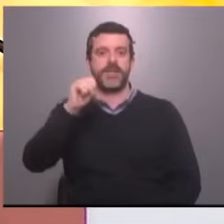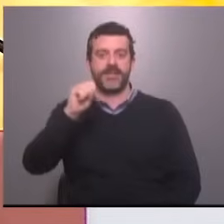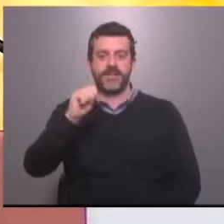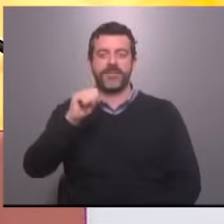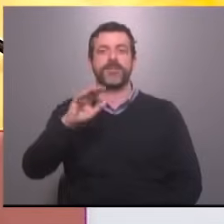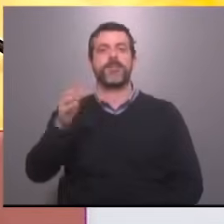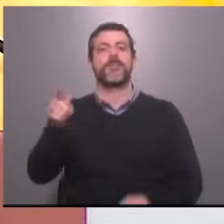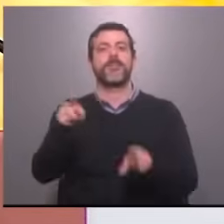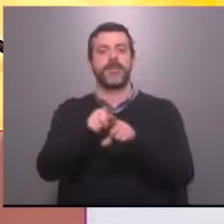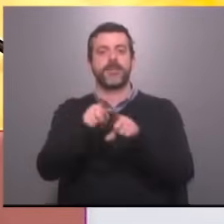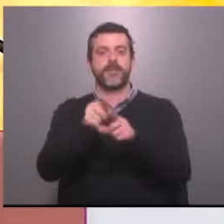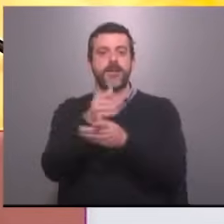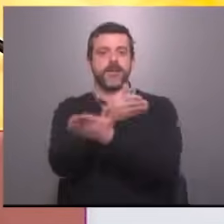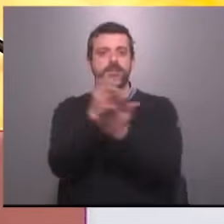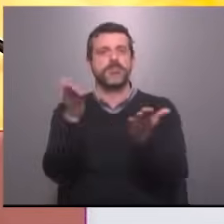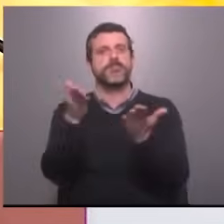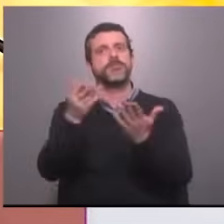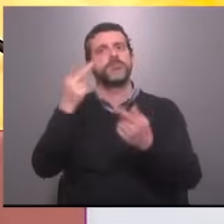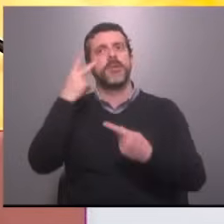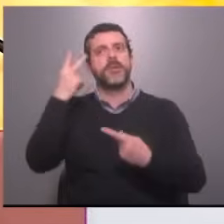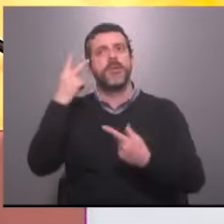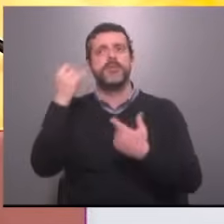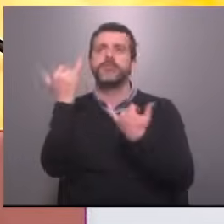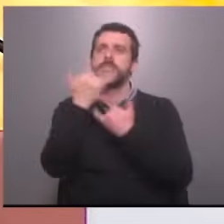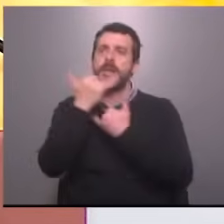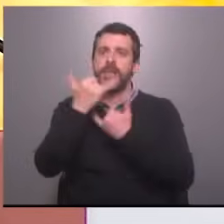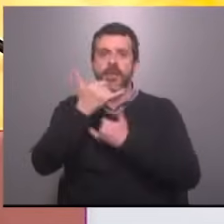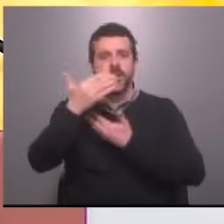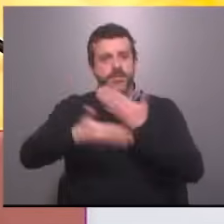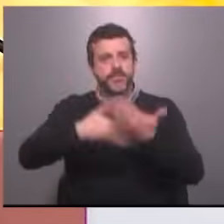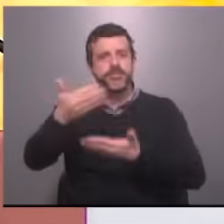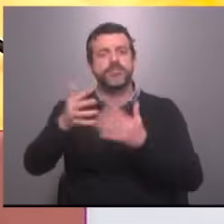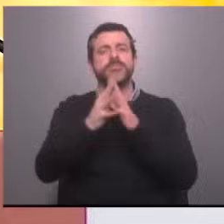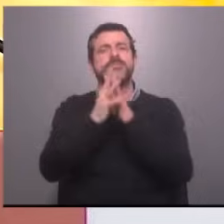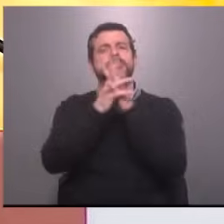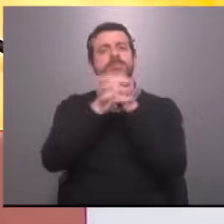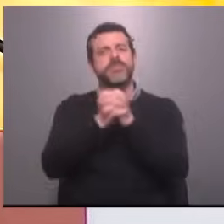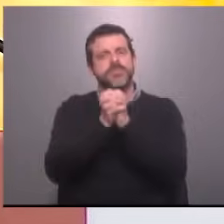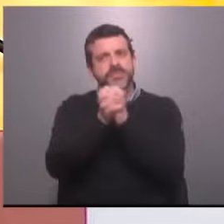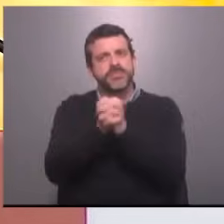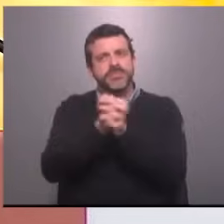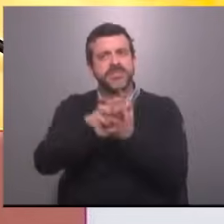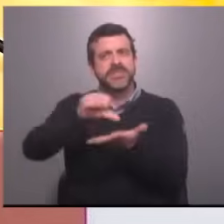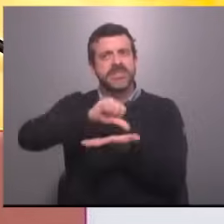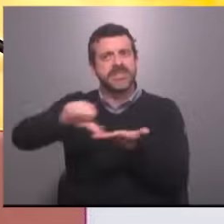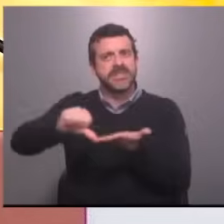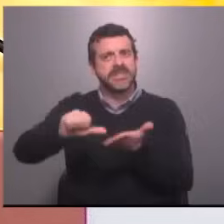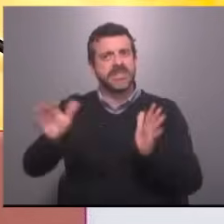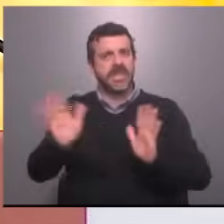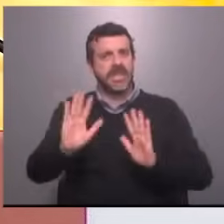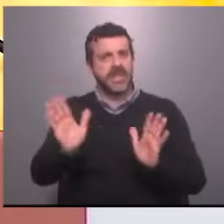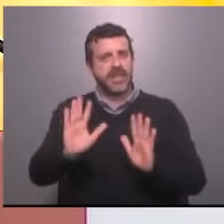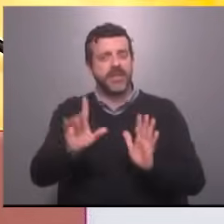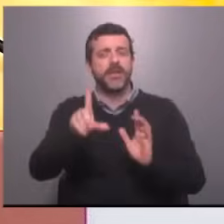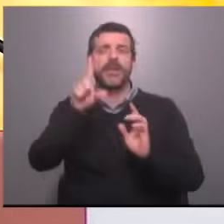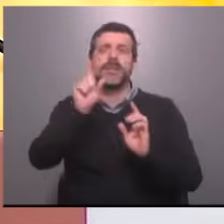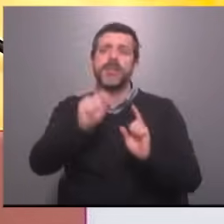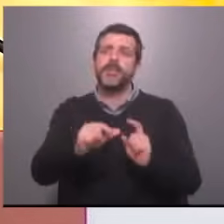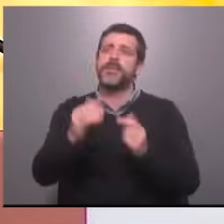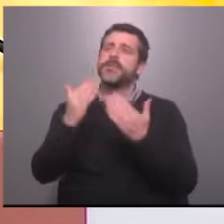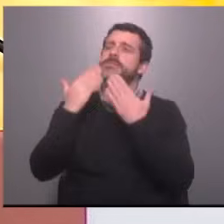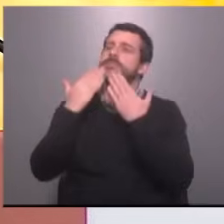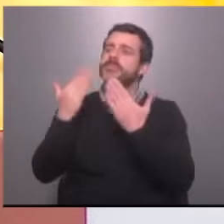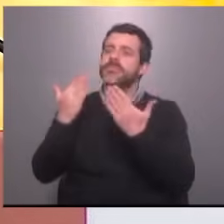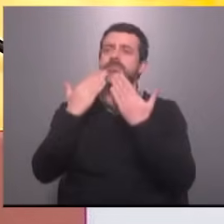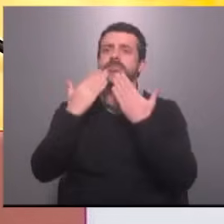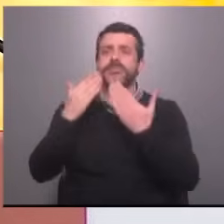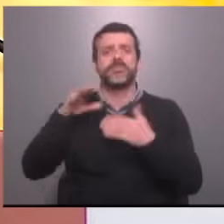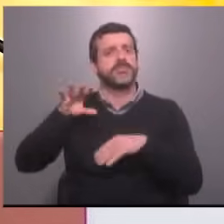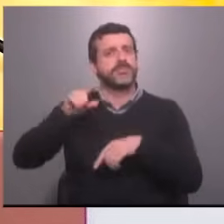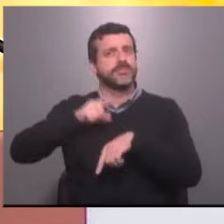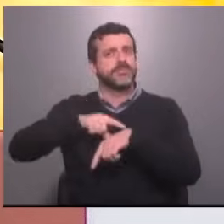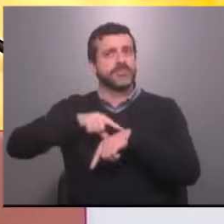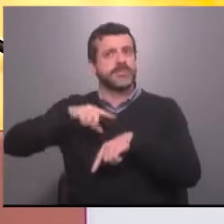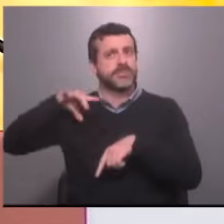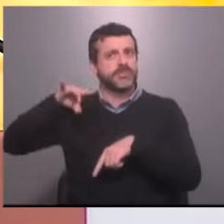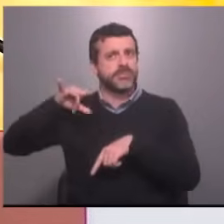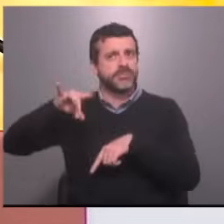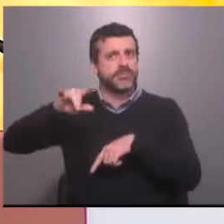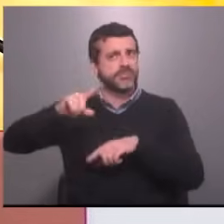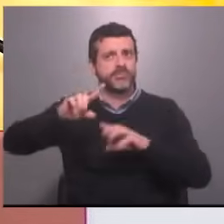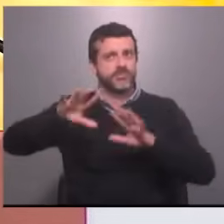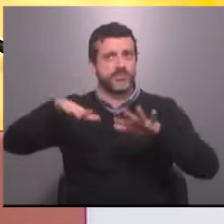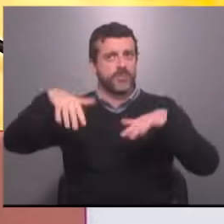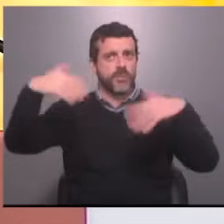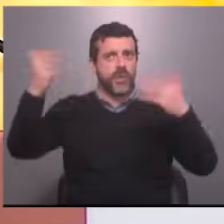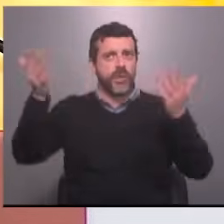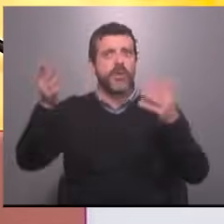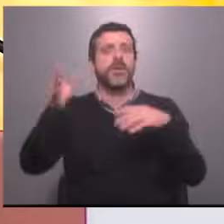Irmãos, vivei alegres, orai sem cessar, dai graças em